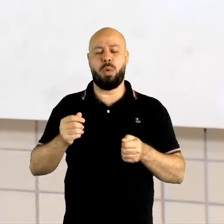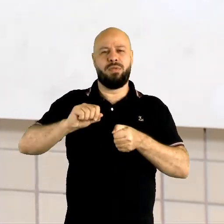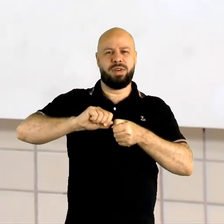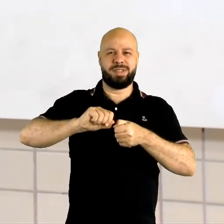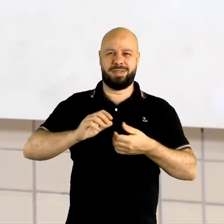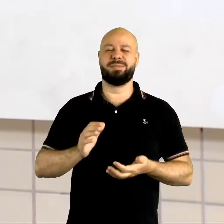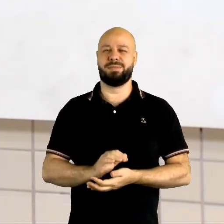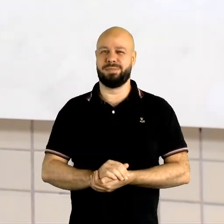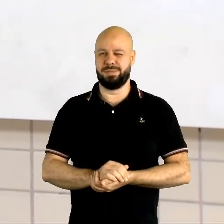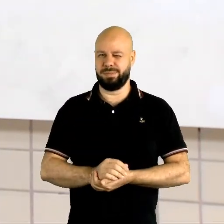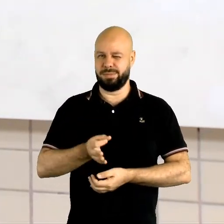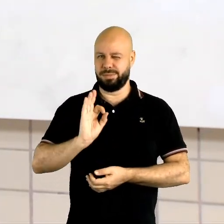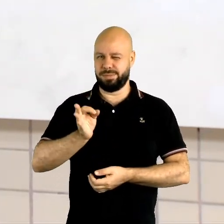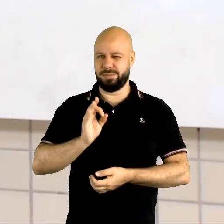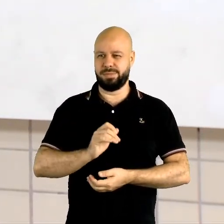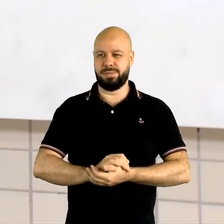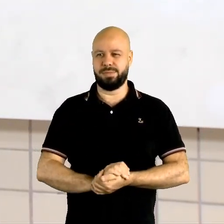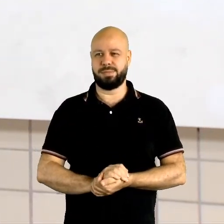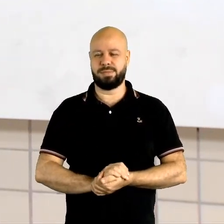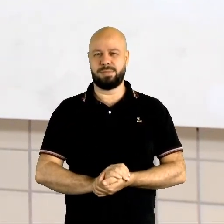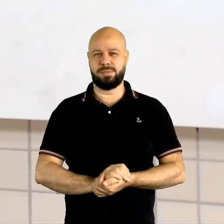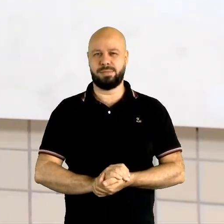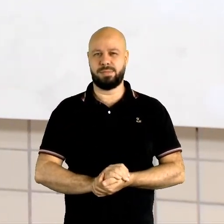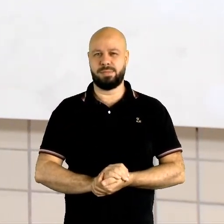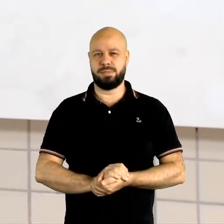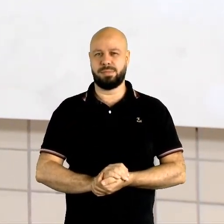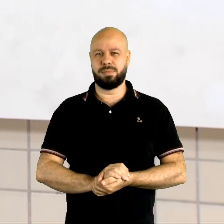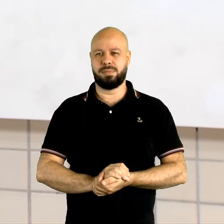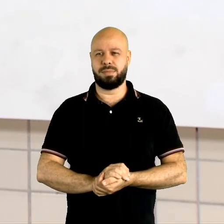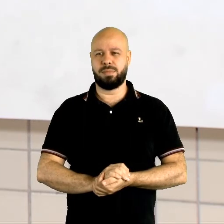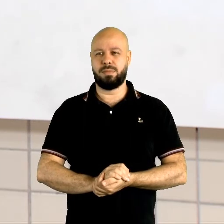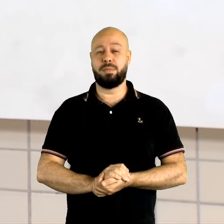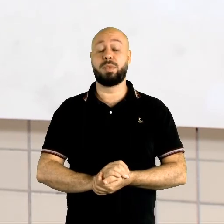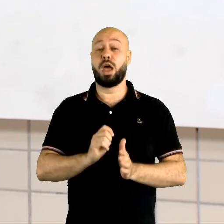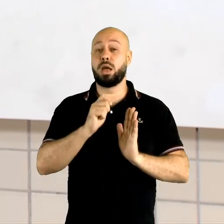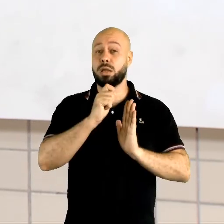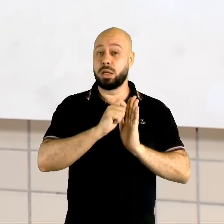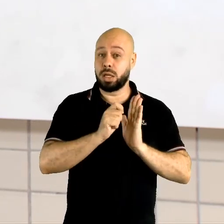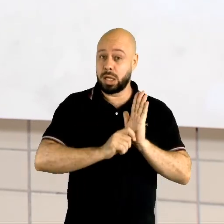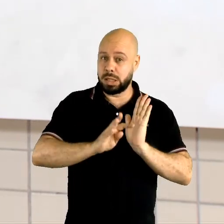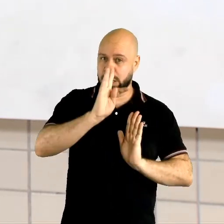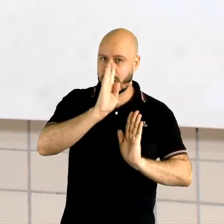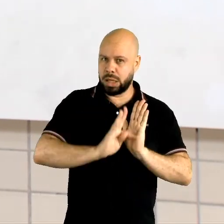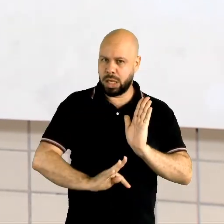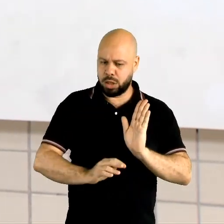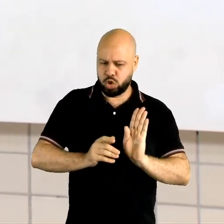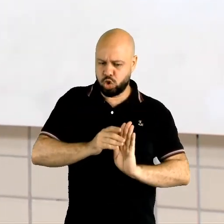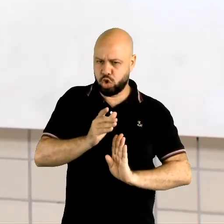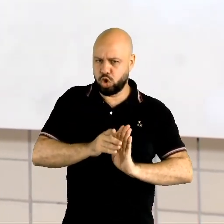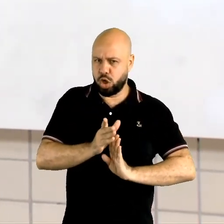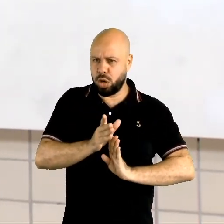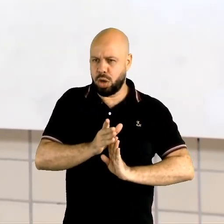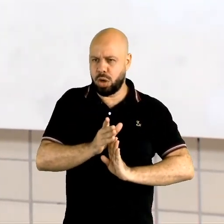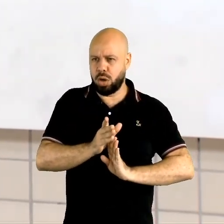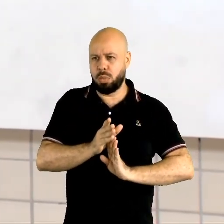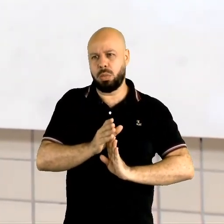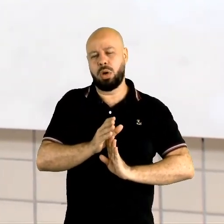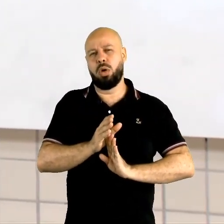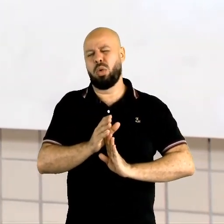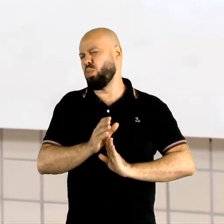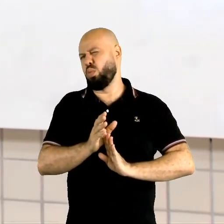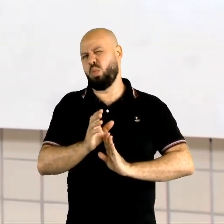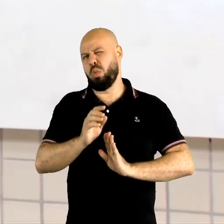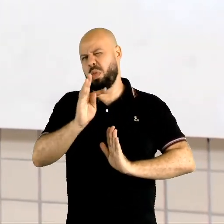certo? Outra coisa bem importante na escrita de um texto, pode ser instrucional ou qualquer